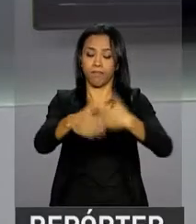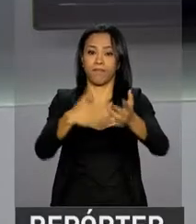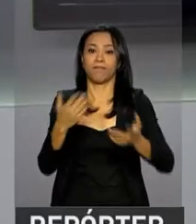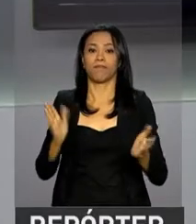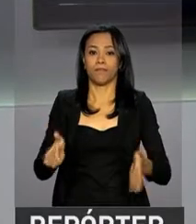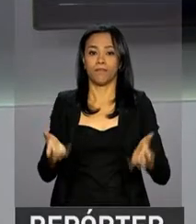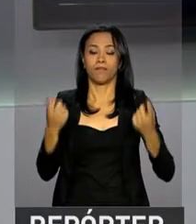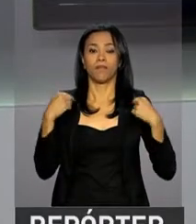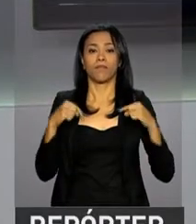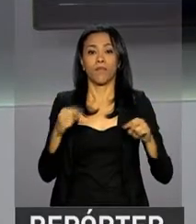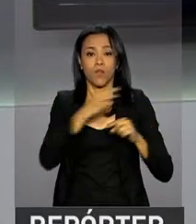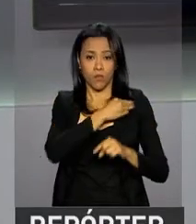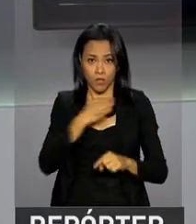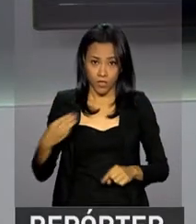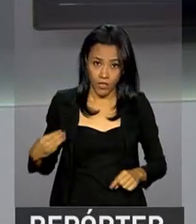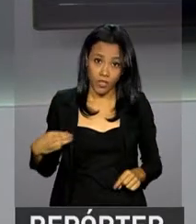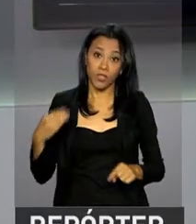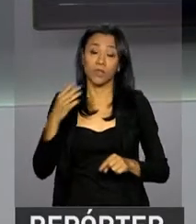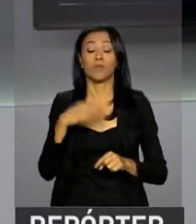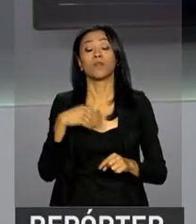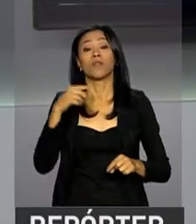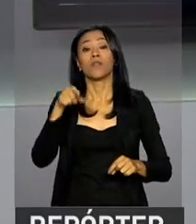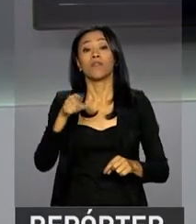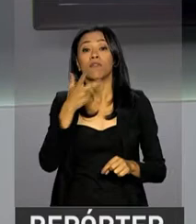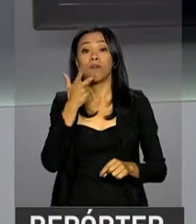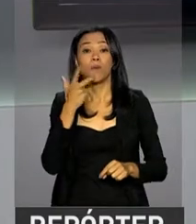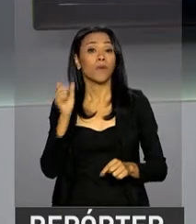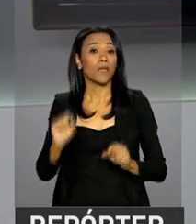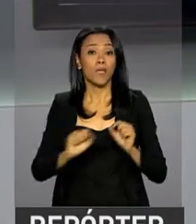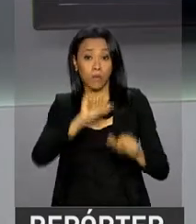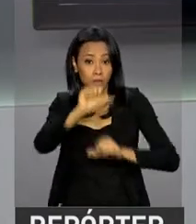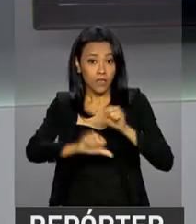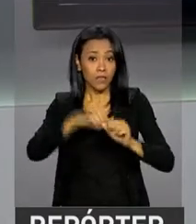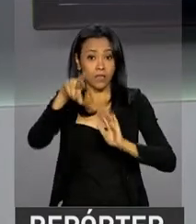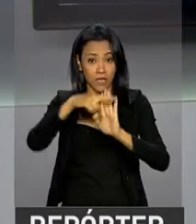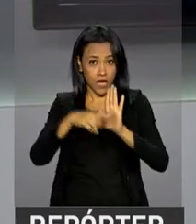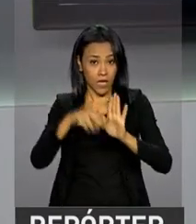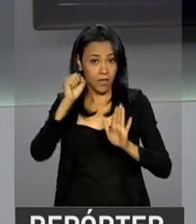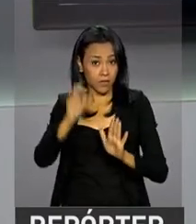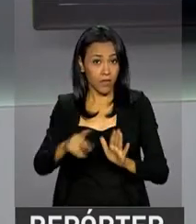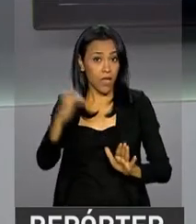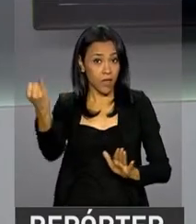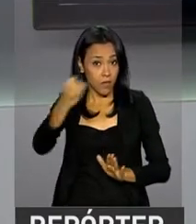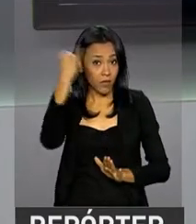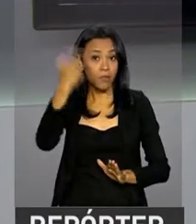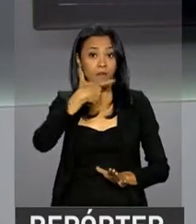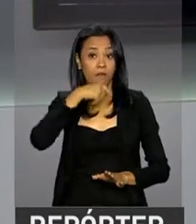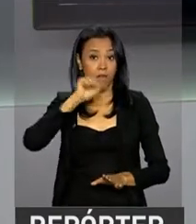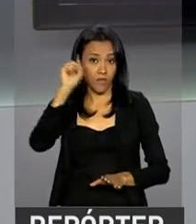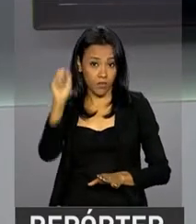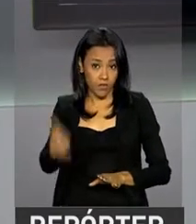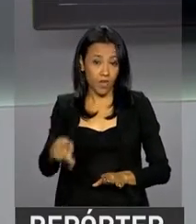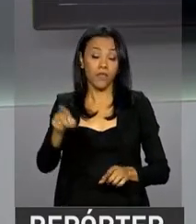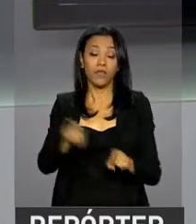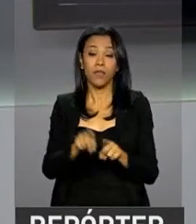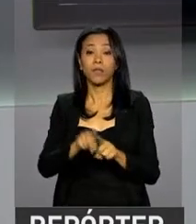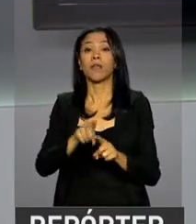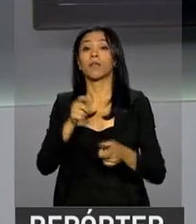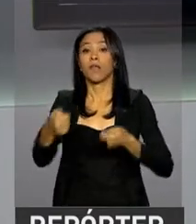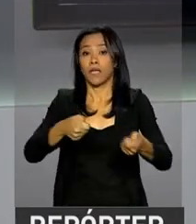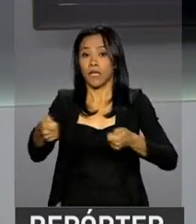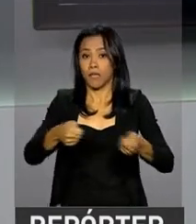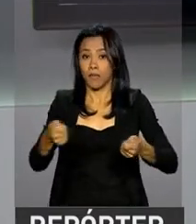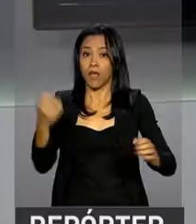ministro da fazenda destacou ainda que a reforma da previdência é fundamental para os aposentados e também para equilibrar as contas do